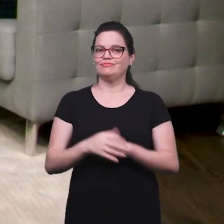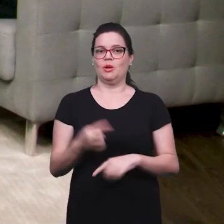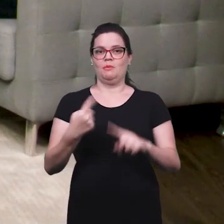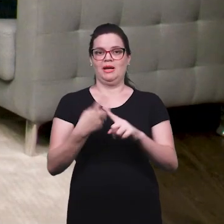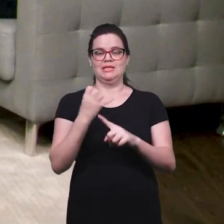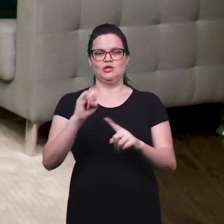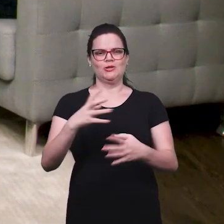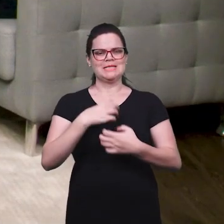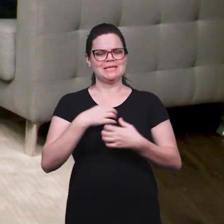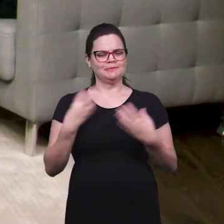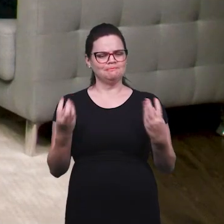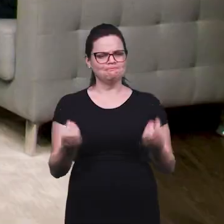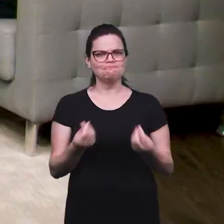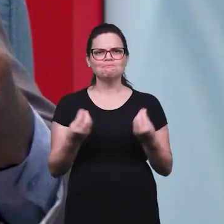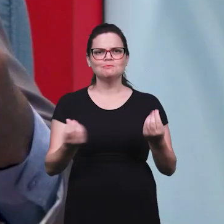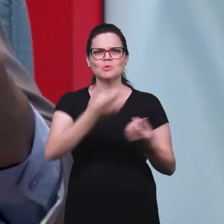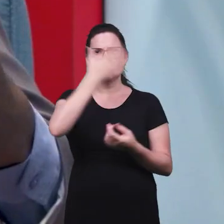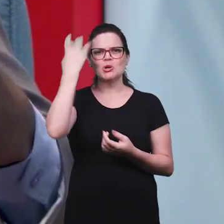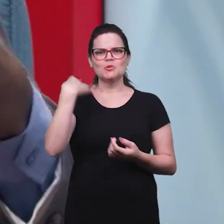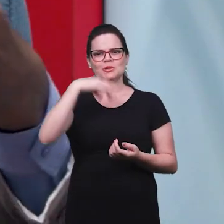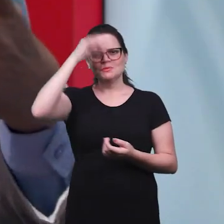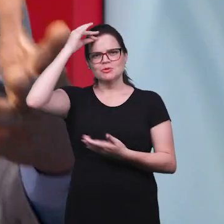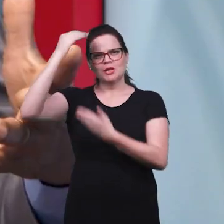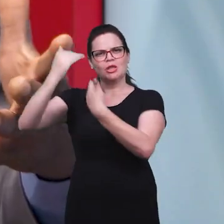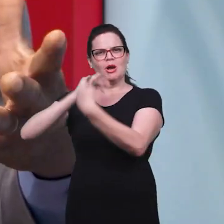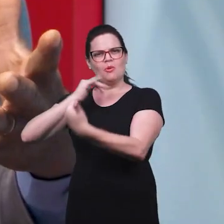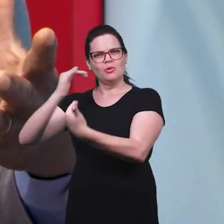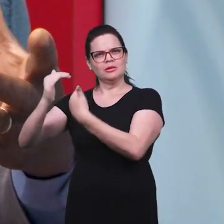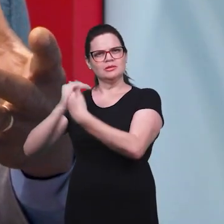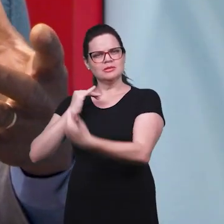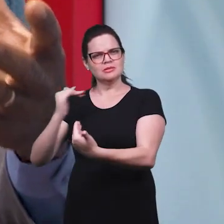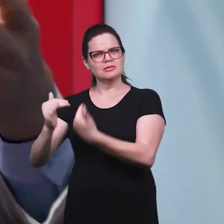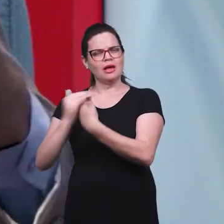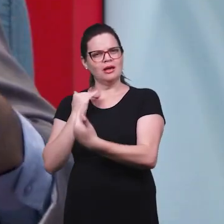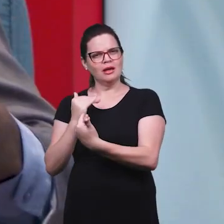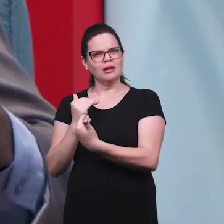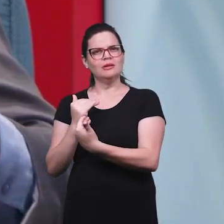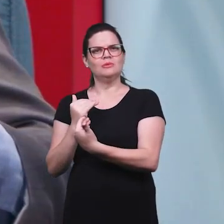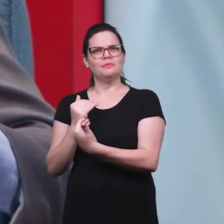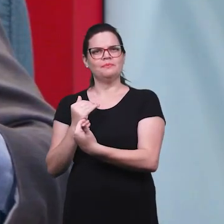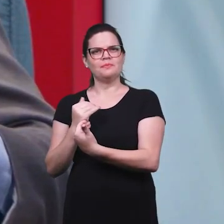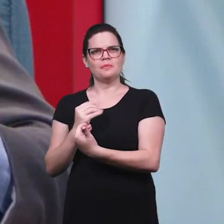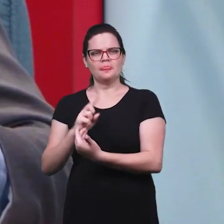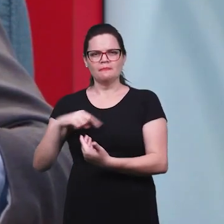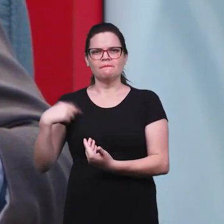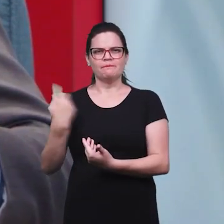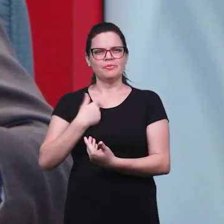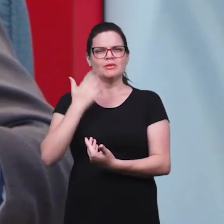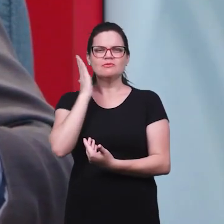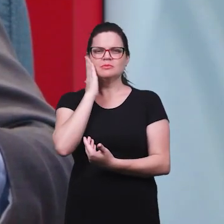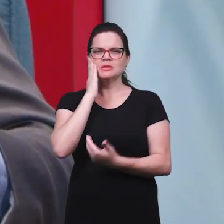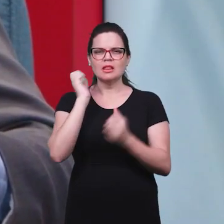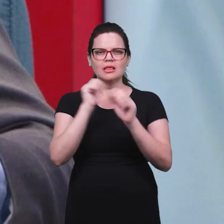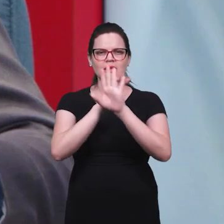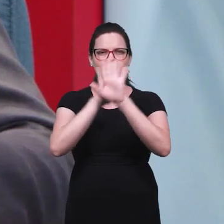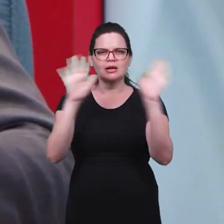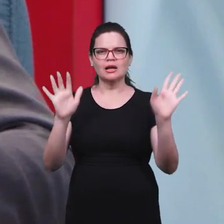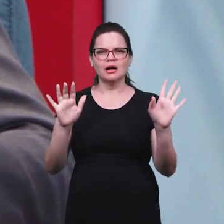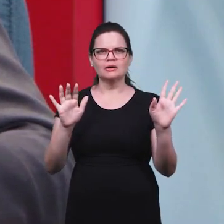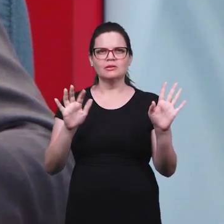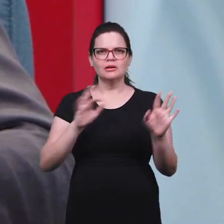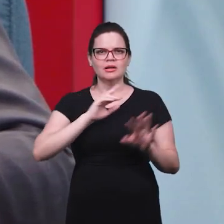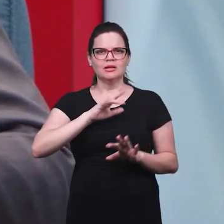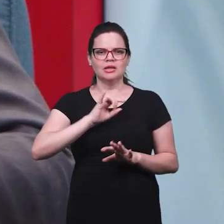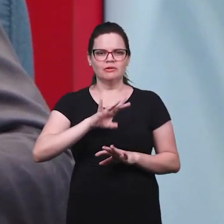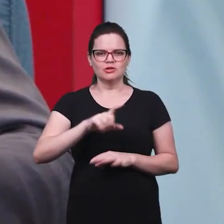está sensível a ouvir o conselho, e esse conselho a gente entender que ele não é